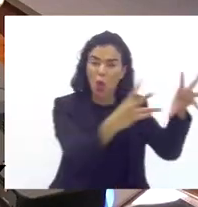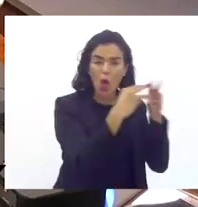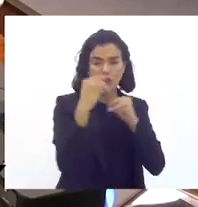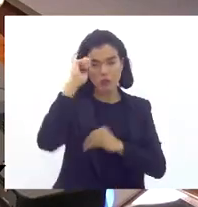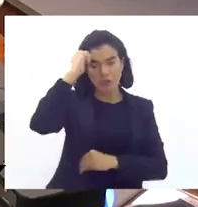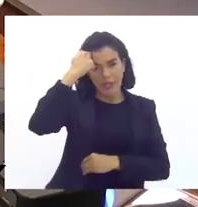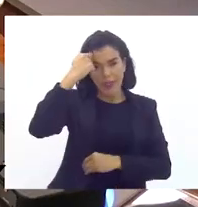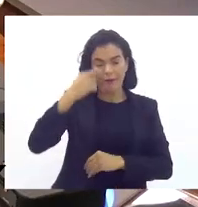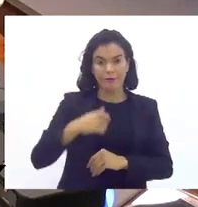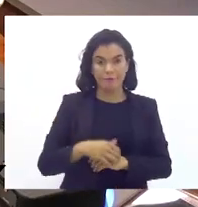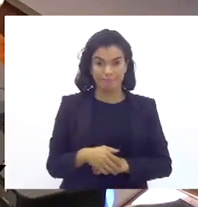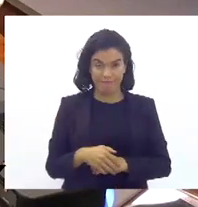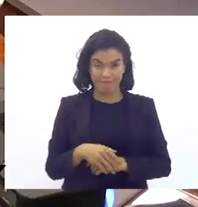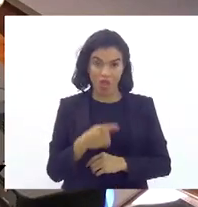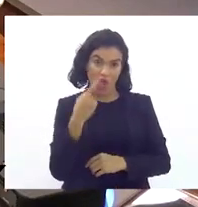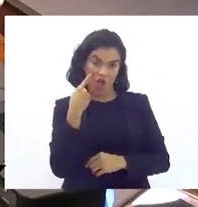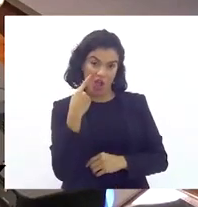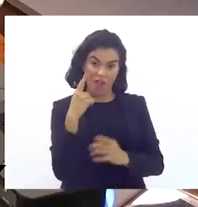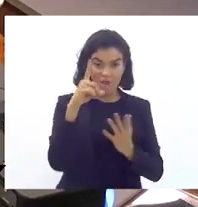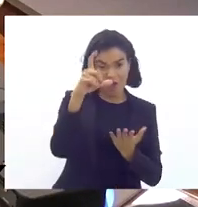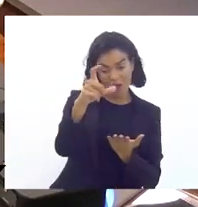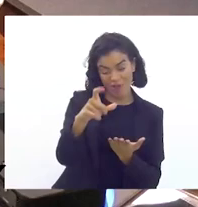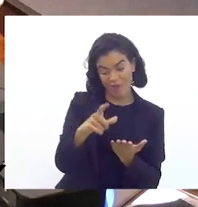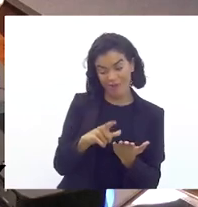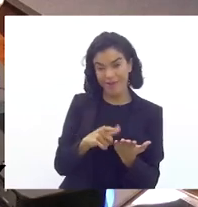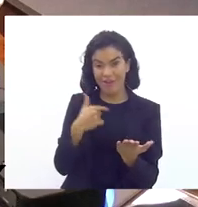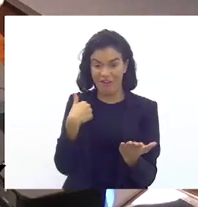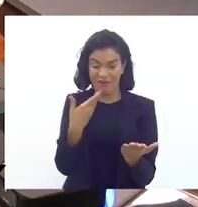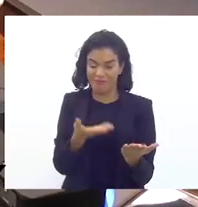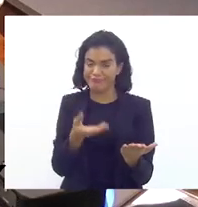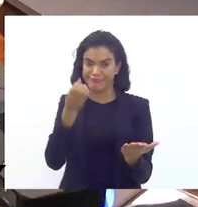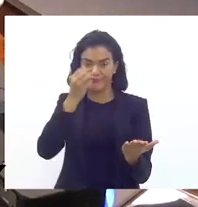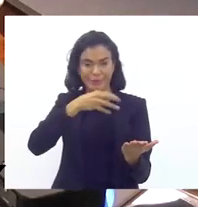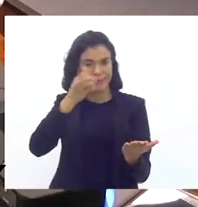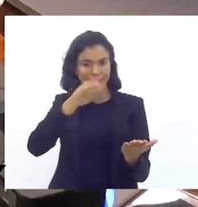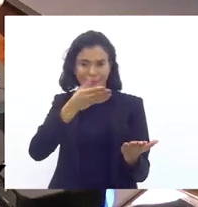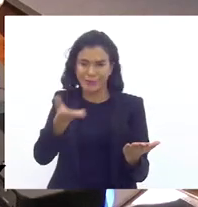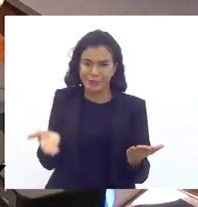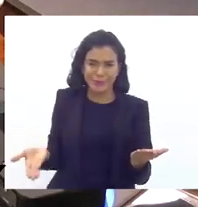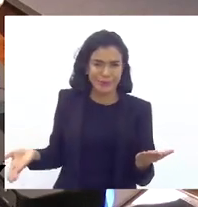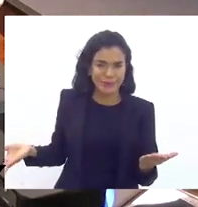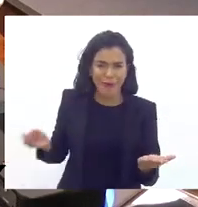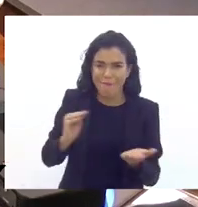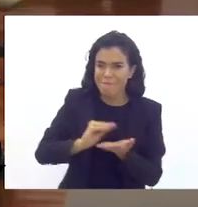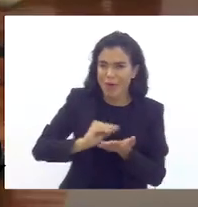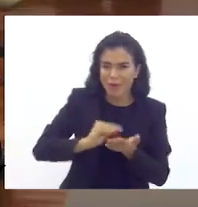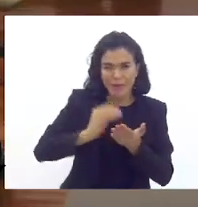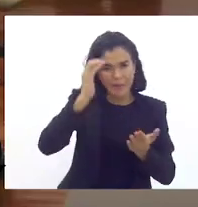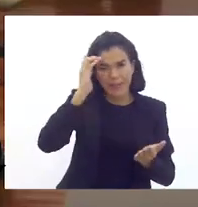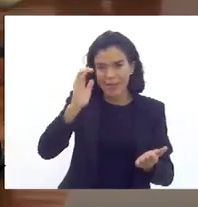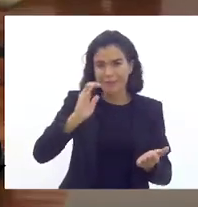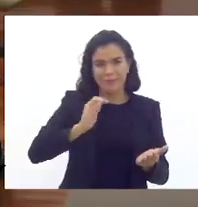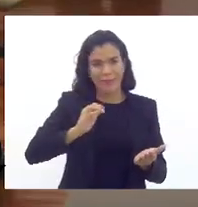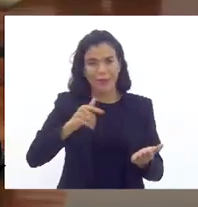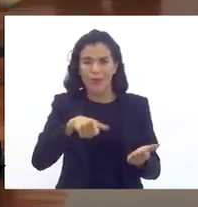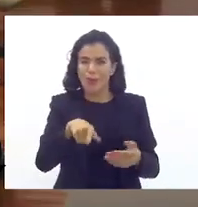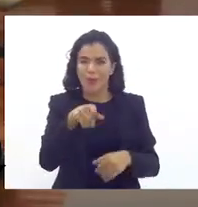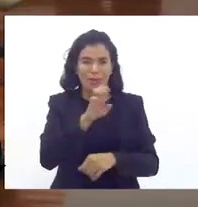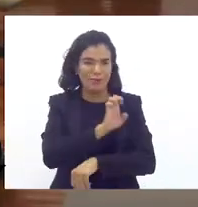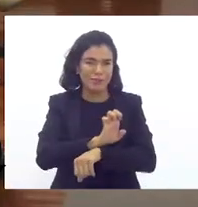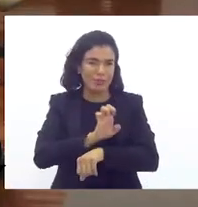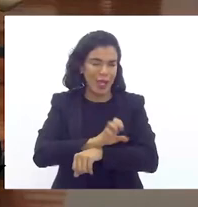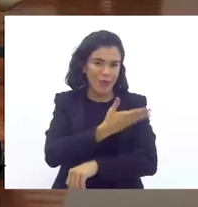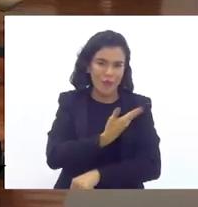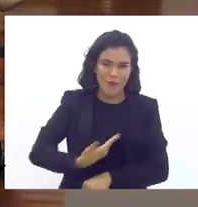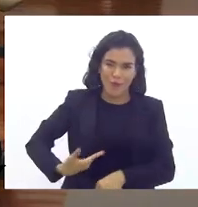negros e dos olhos lá na foto é um absurdo é um absurdo o que esse Estado faz